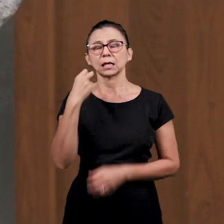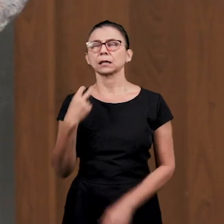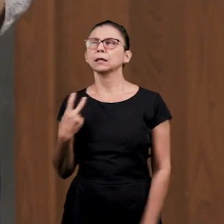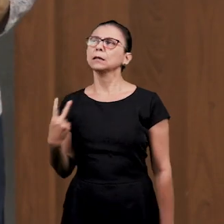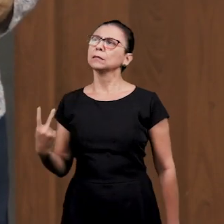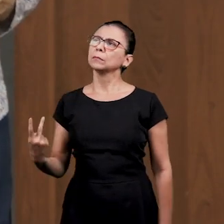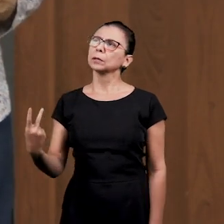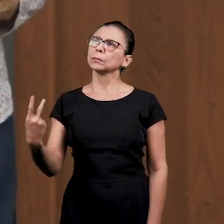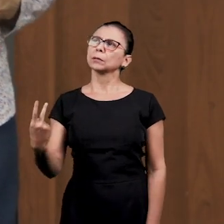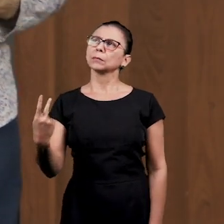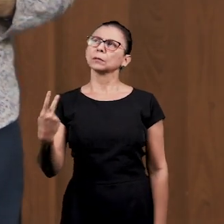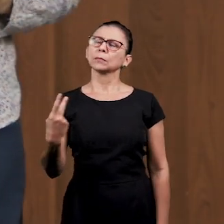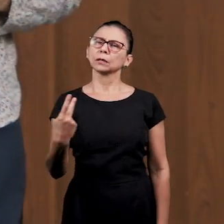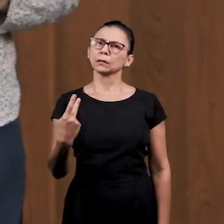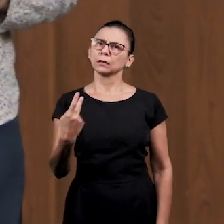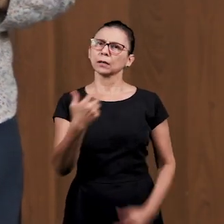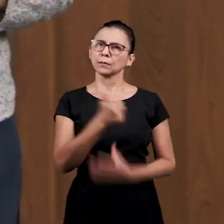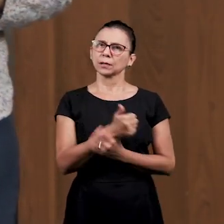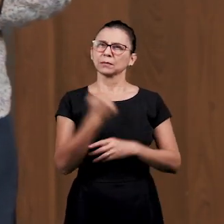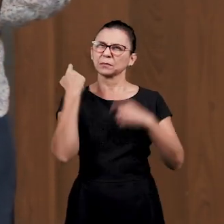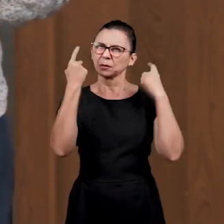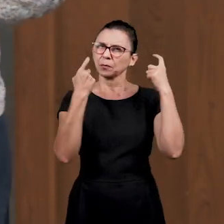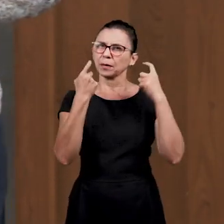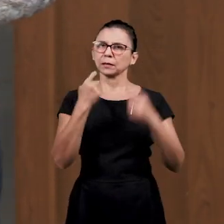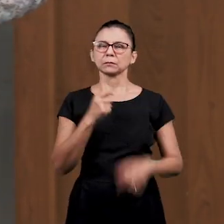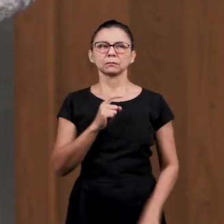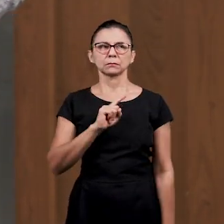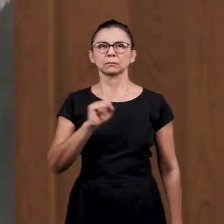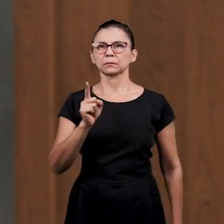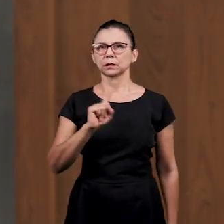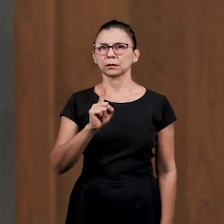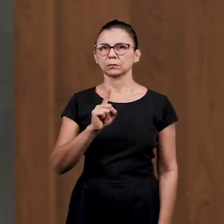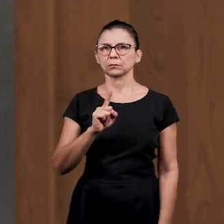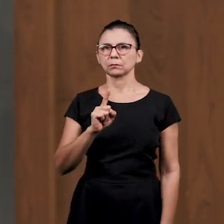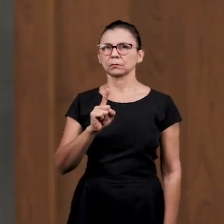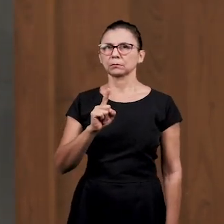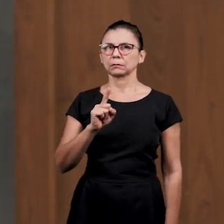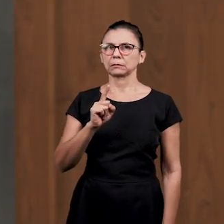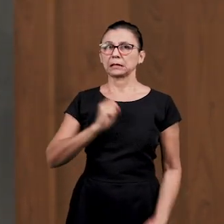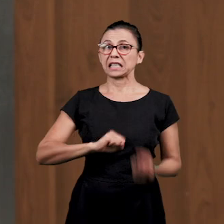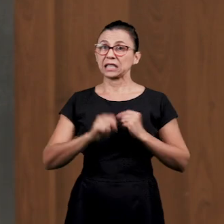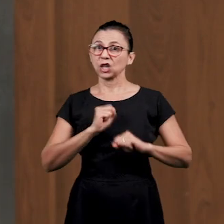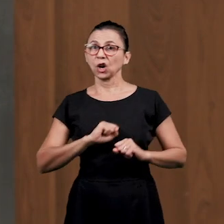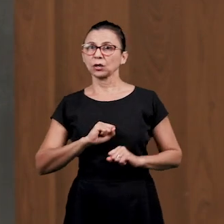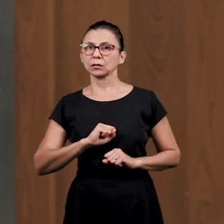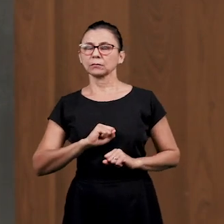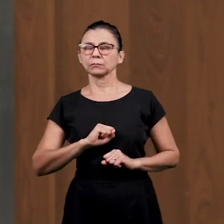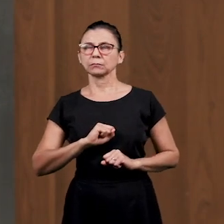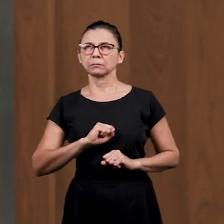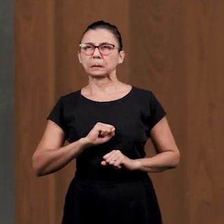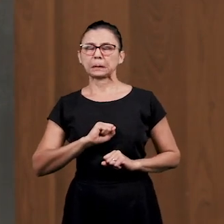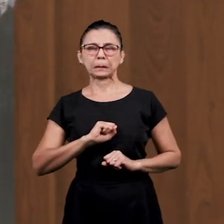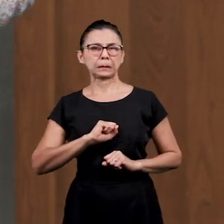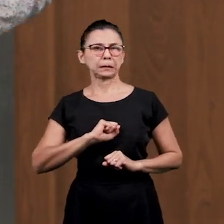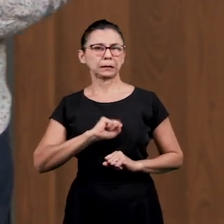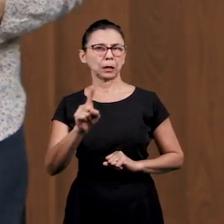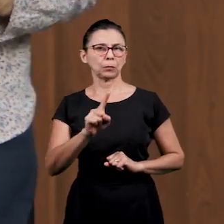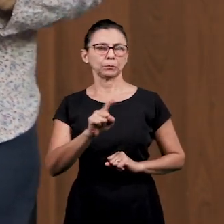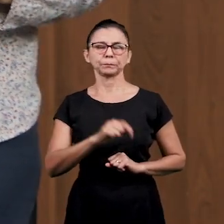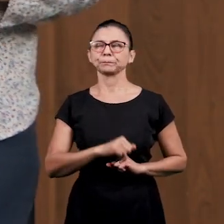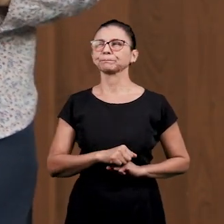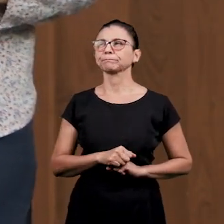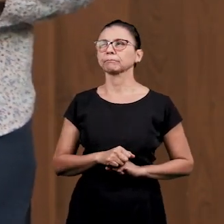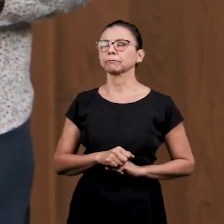estava preocupado? Não. Abraão estava ansioso? Não. Abraão